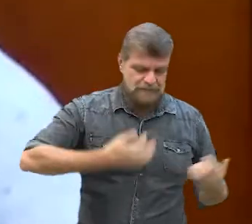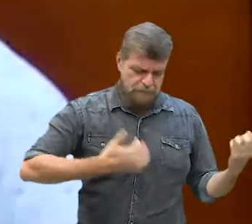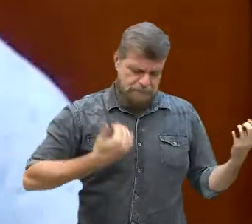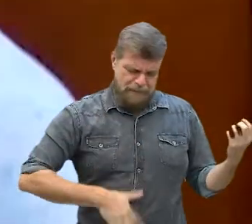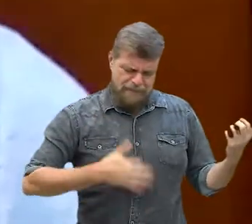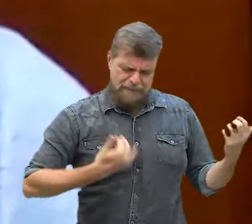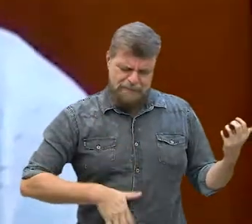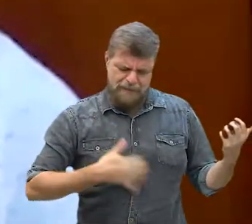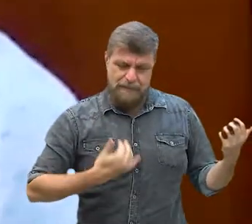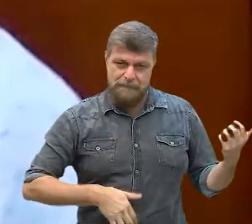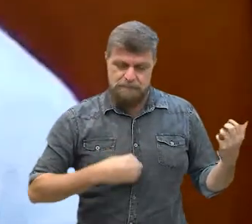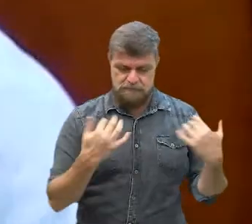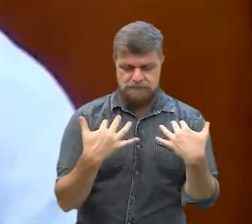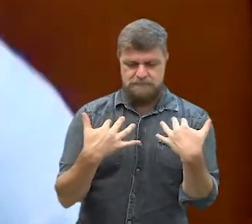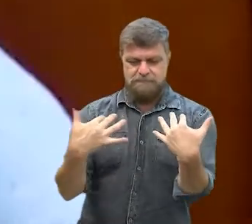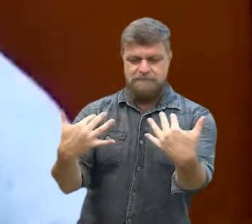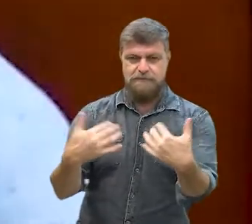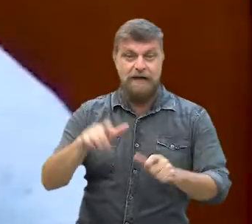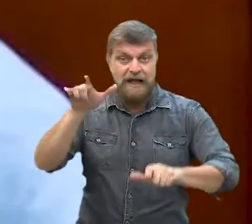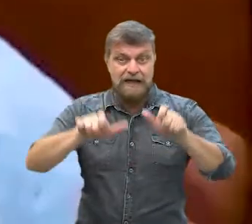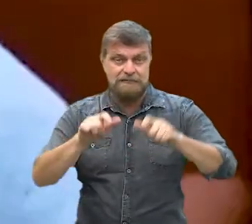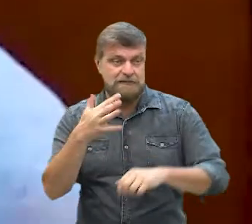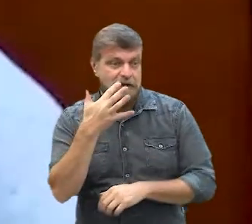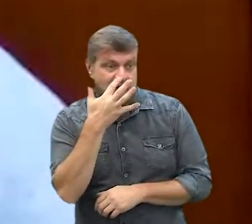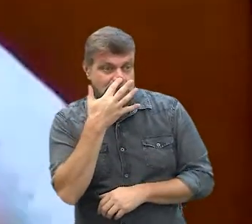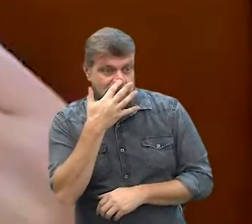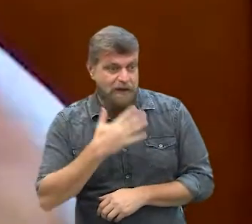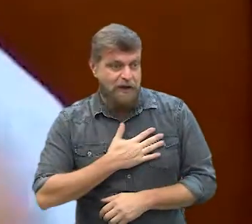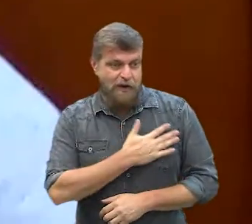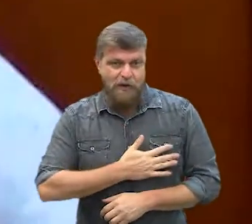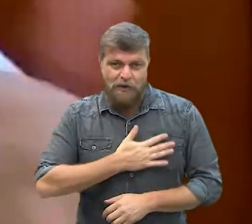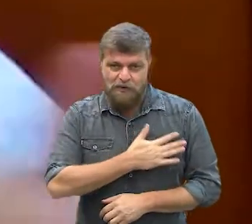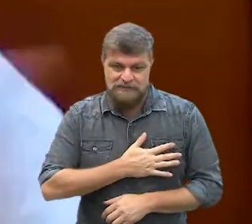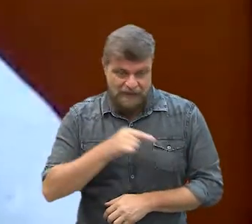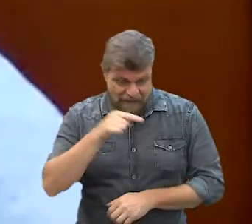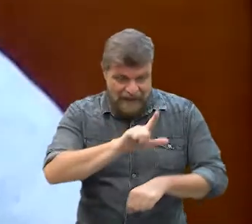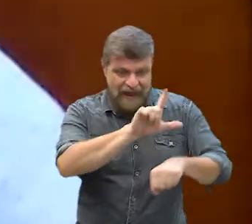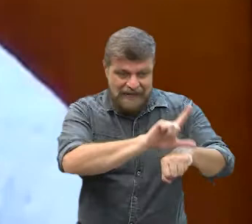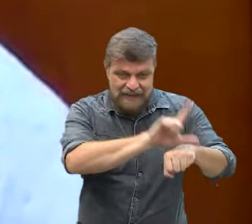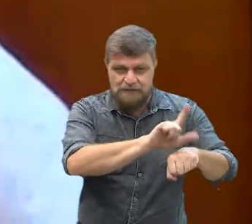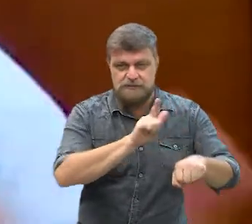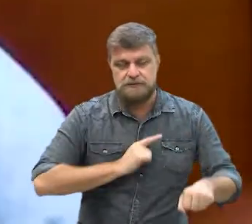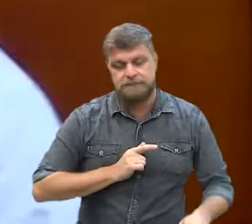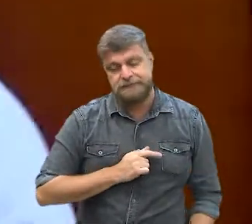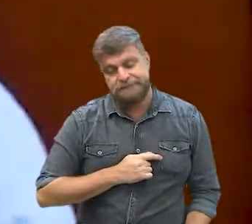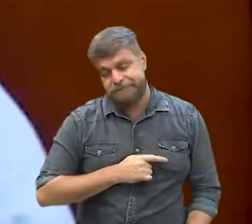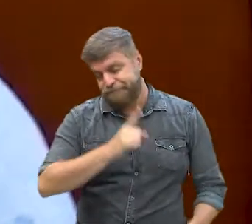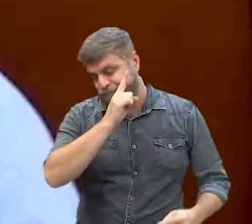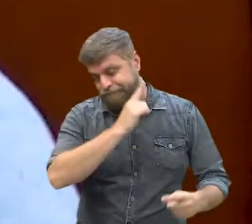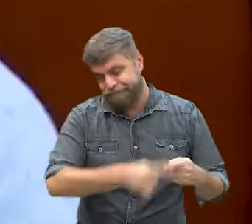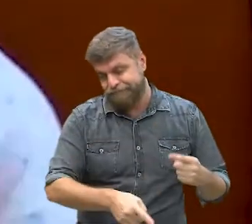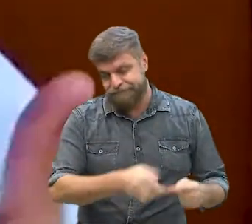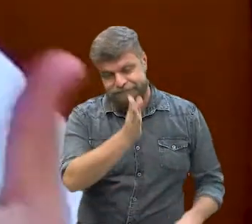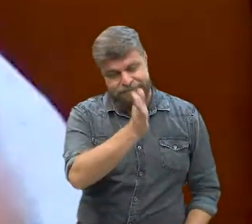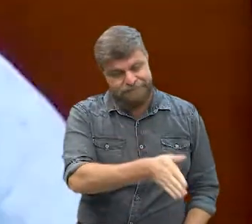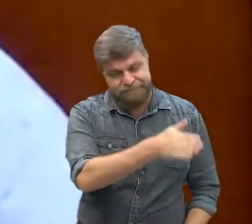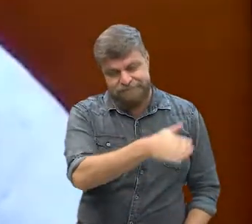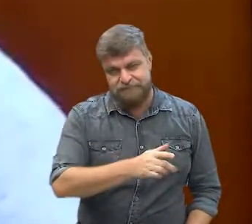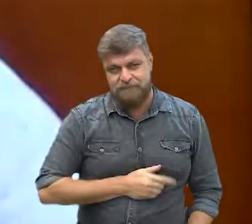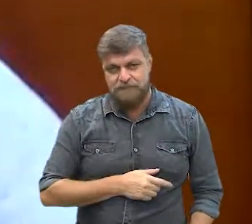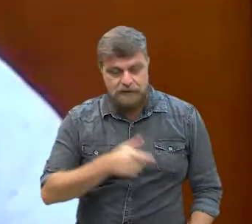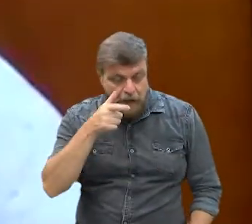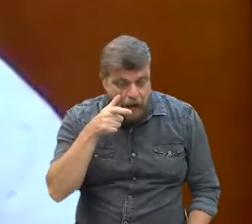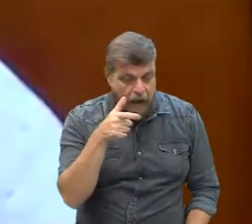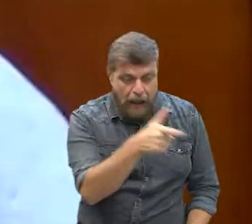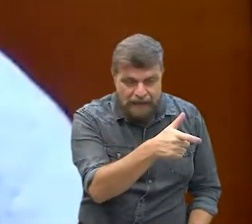Paulo, gêneros musicais folk, jazz, indie, tocou muita coisa lá. A gente deixou de fazer isso, deixou de ter esse